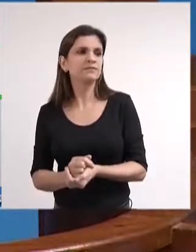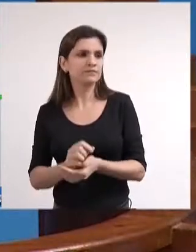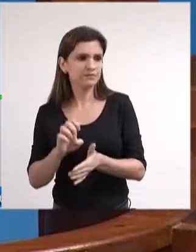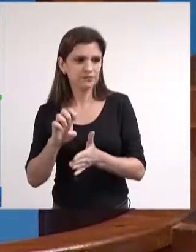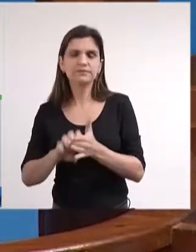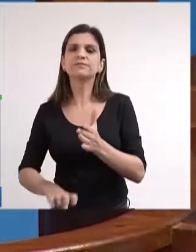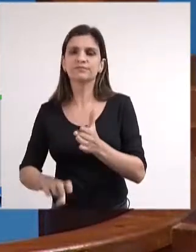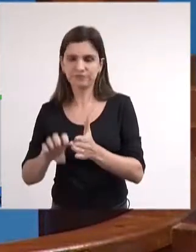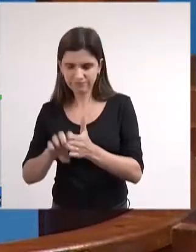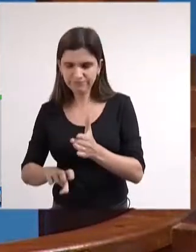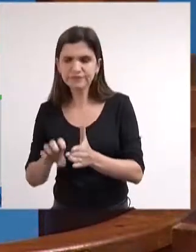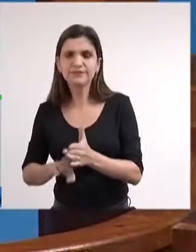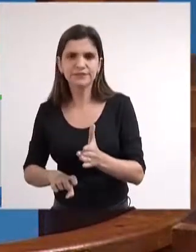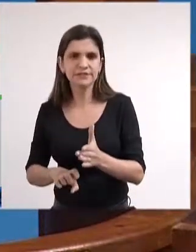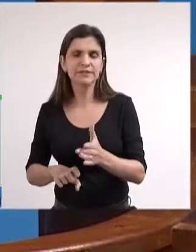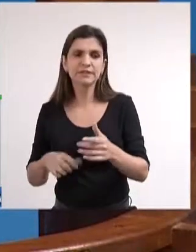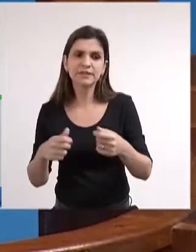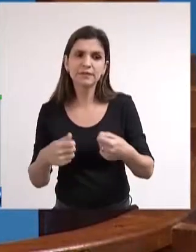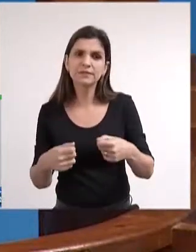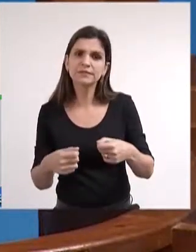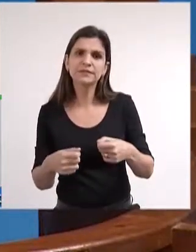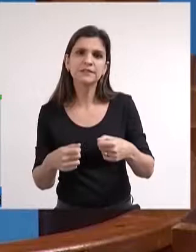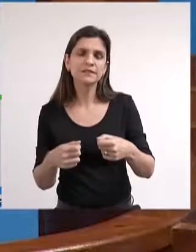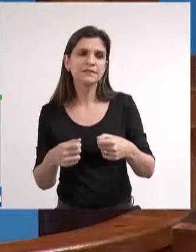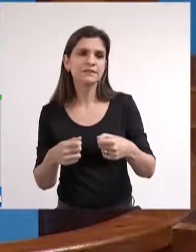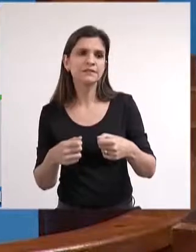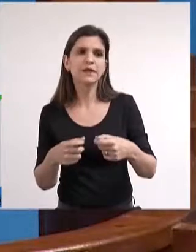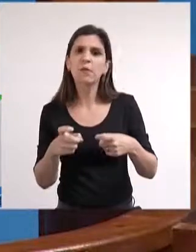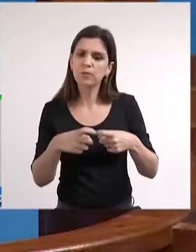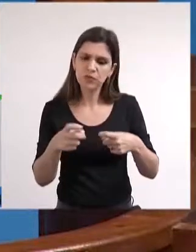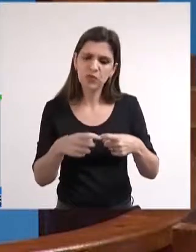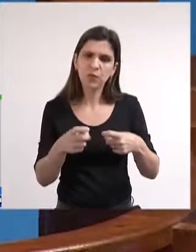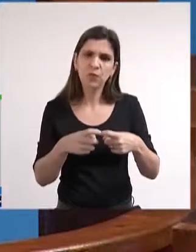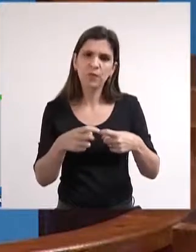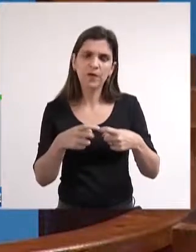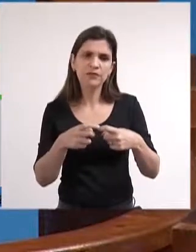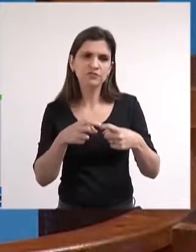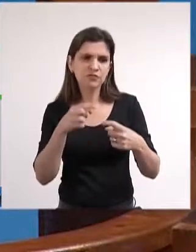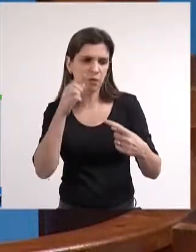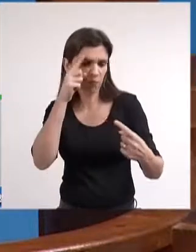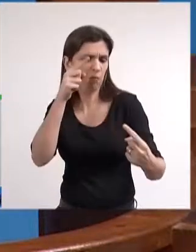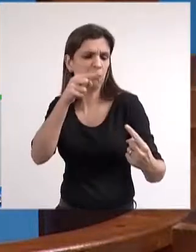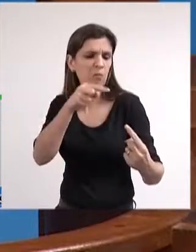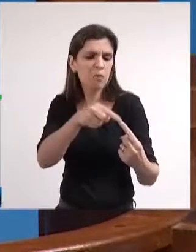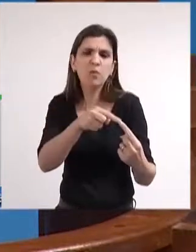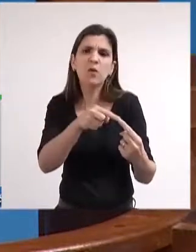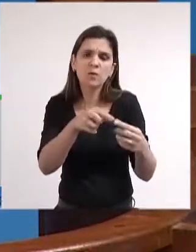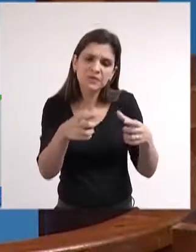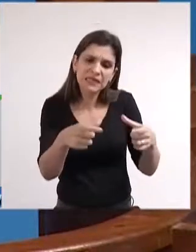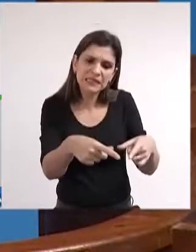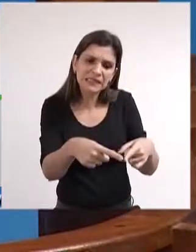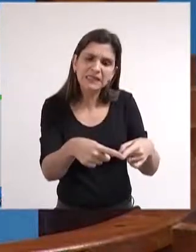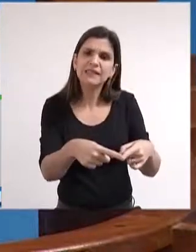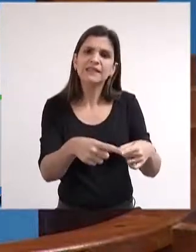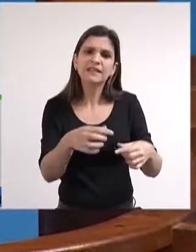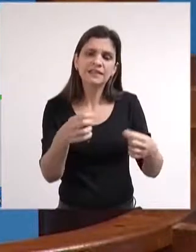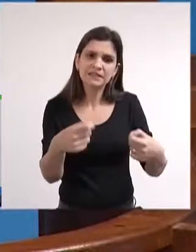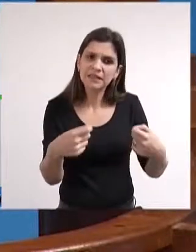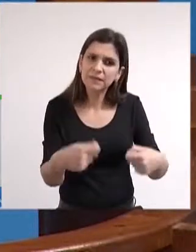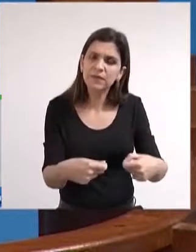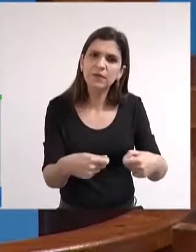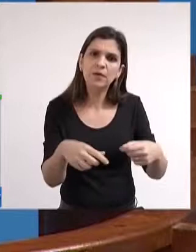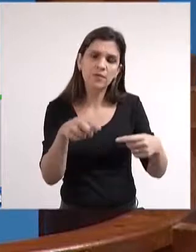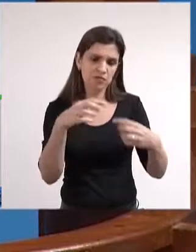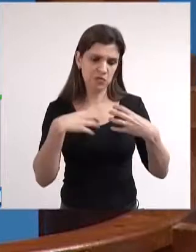com um especialista e depois que conquista isso, o médico lhe prescreve uma série de exames para